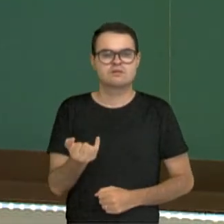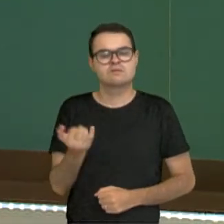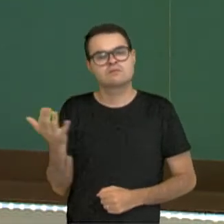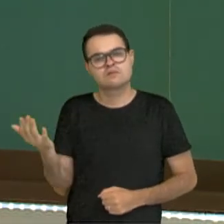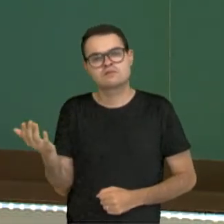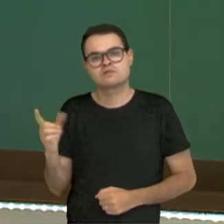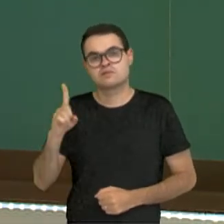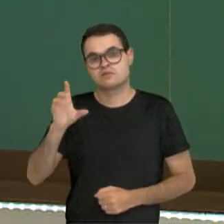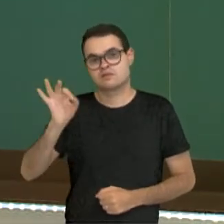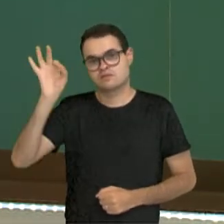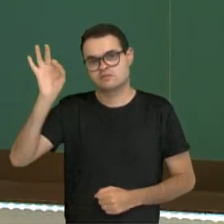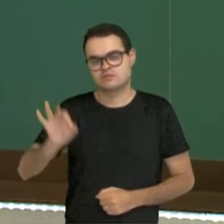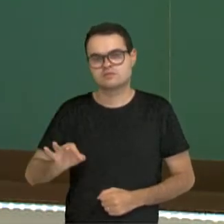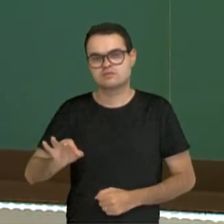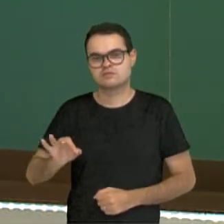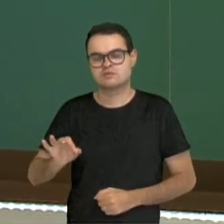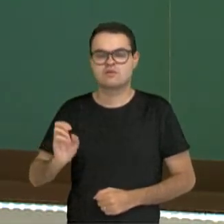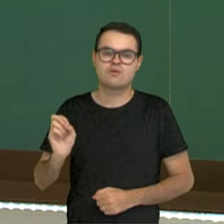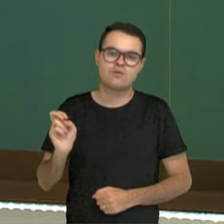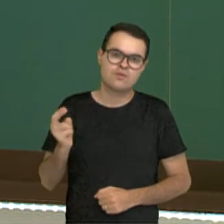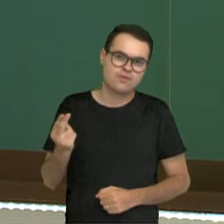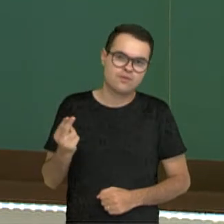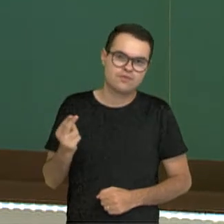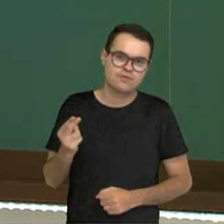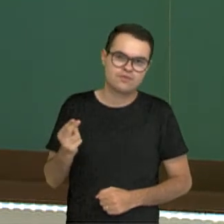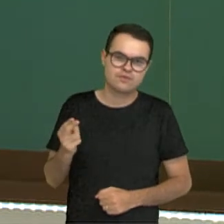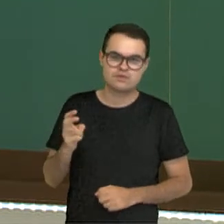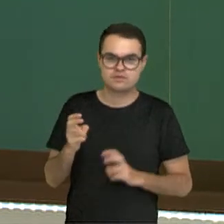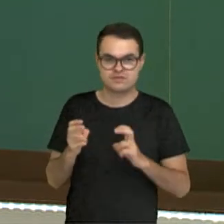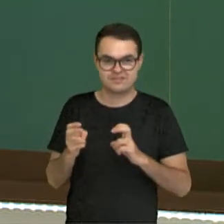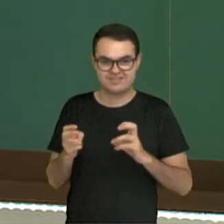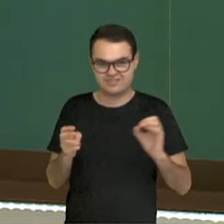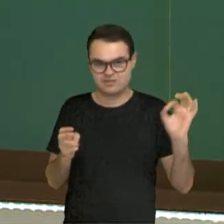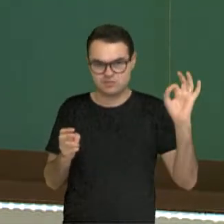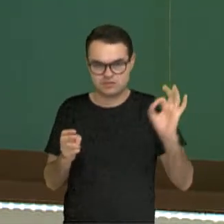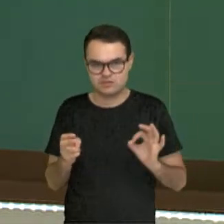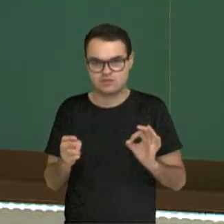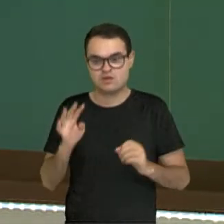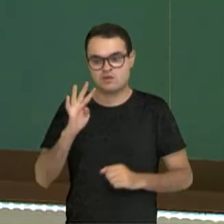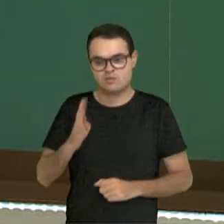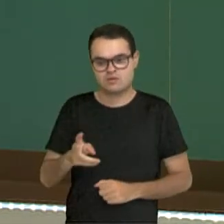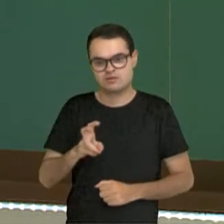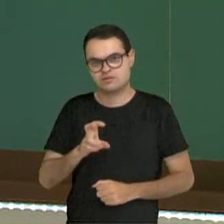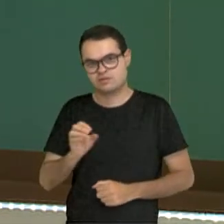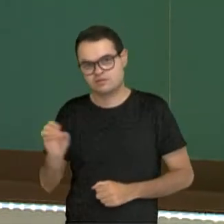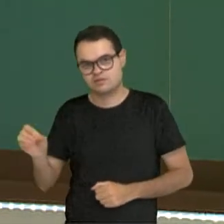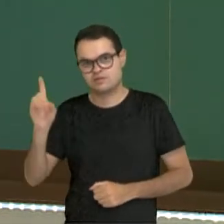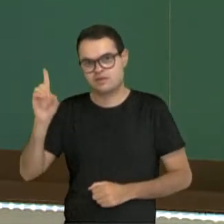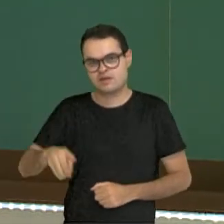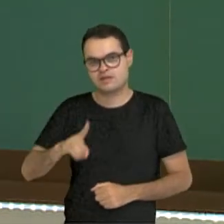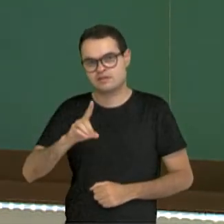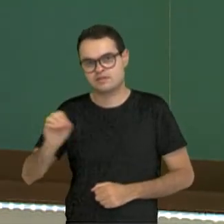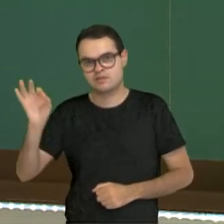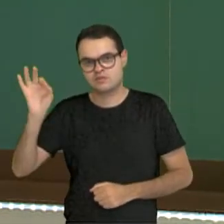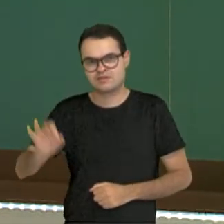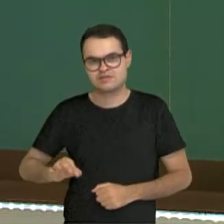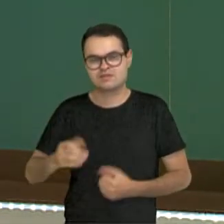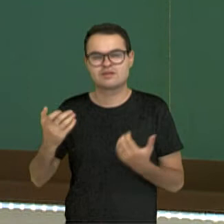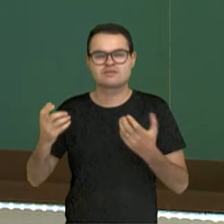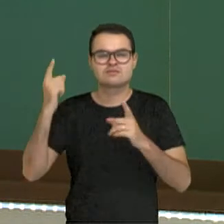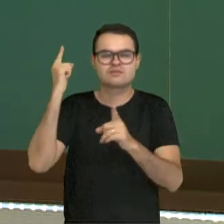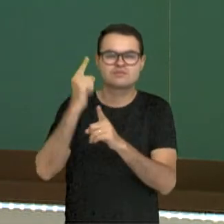seria 10%, né? Ou dos 500%, então, se 4.500 é 100%, eu quero descobrir quanto que